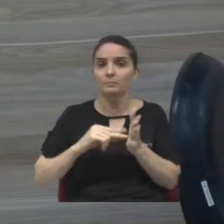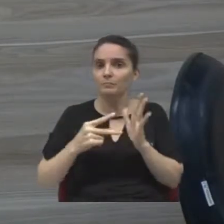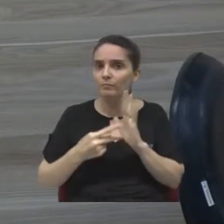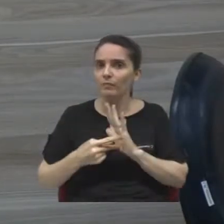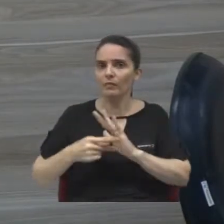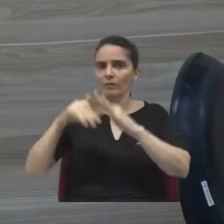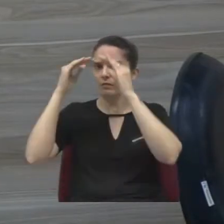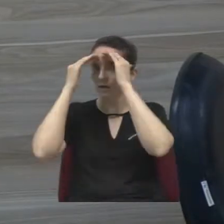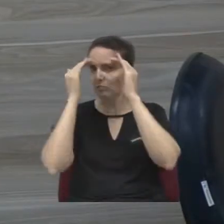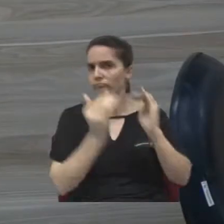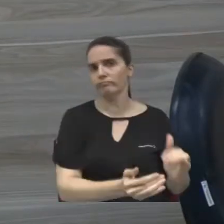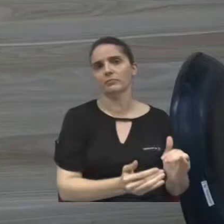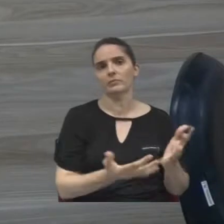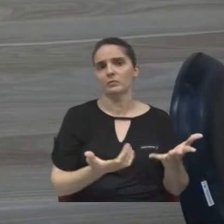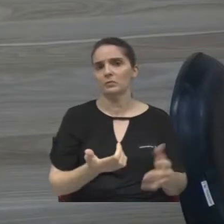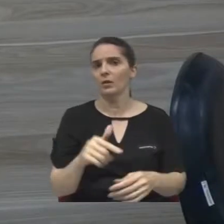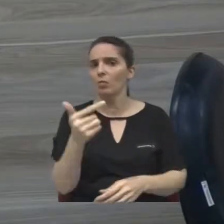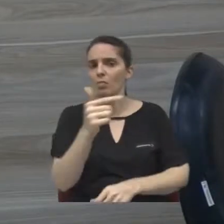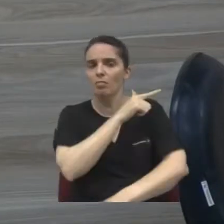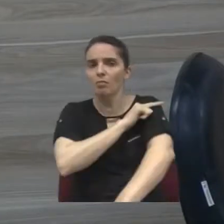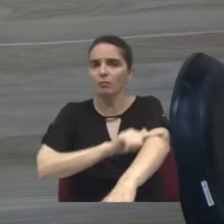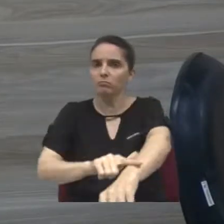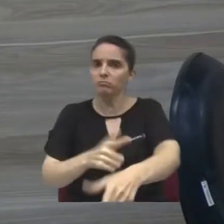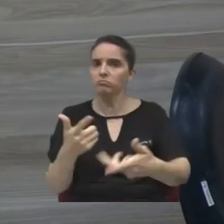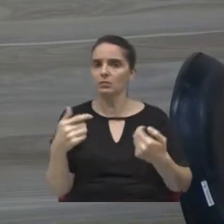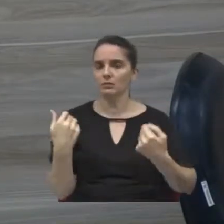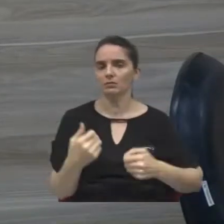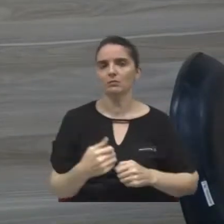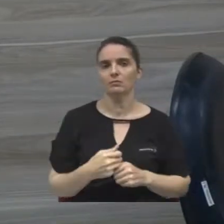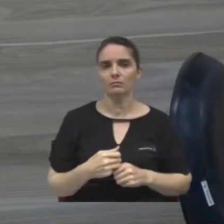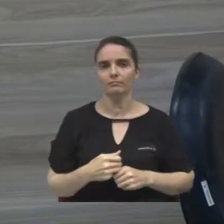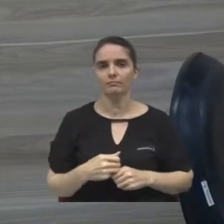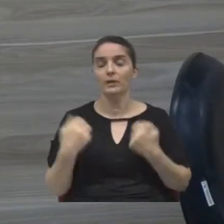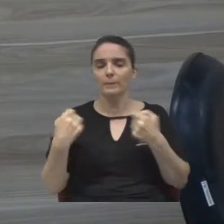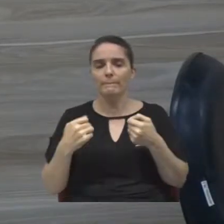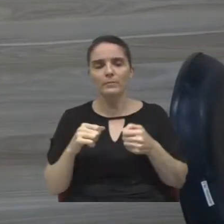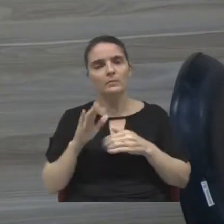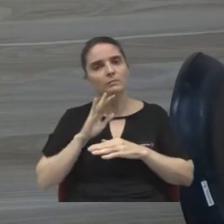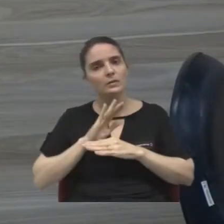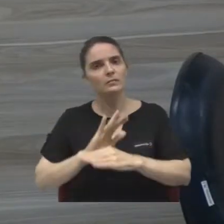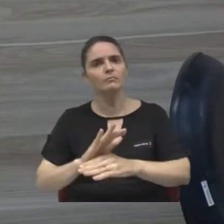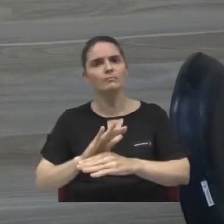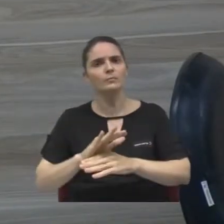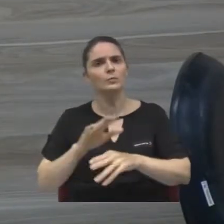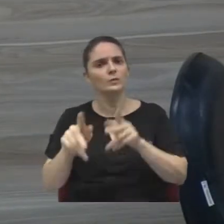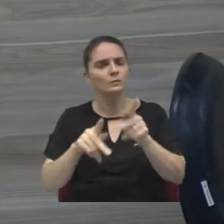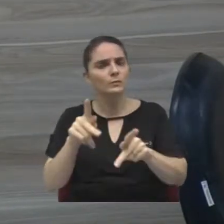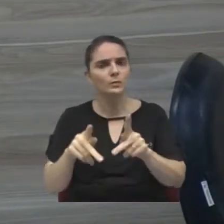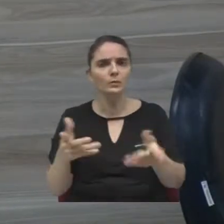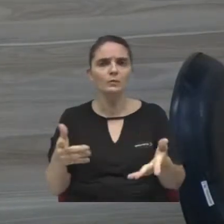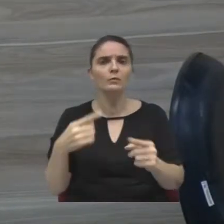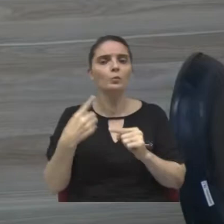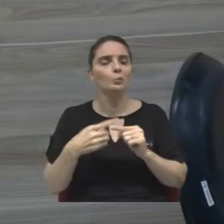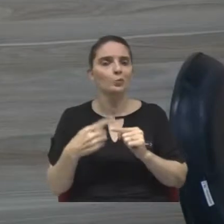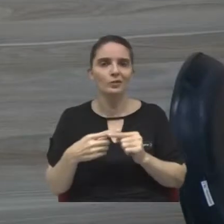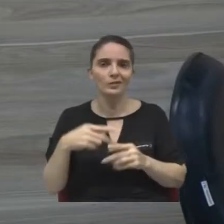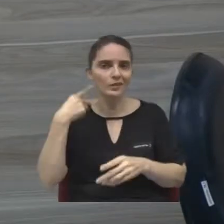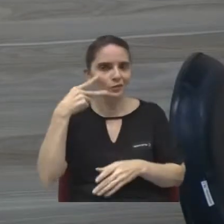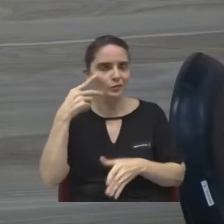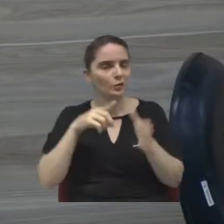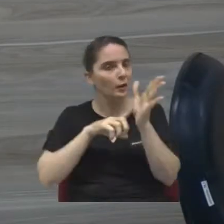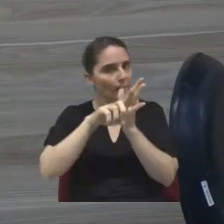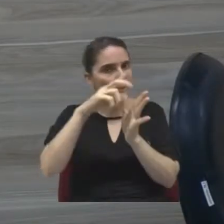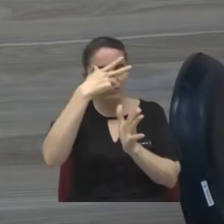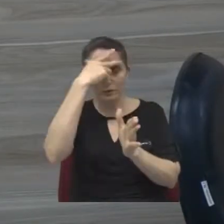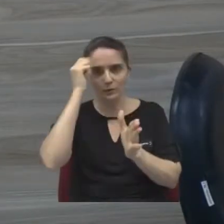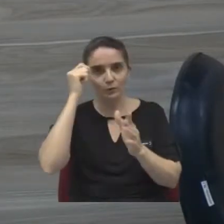conosco, vereador, e sim com o munícipe, que pede essas informações, porque nossos requerimentos não parte da nossa cabeça, não é nós